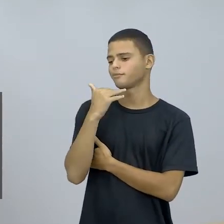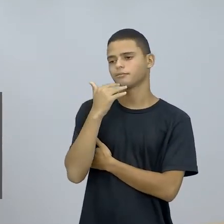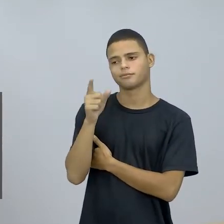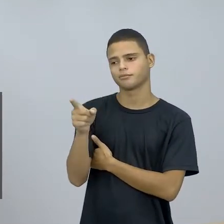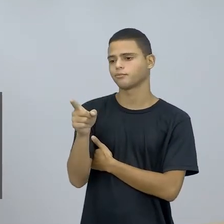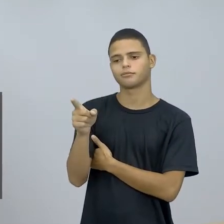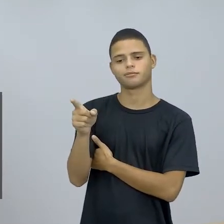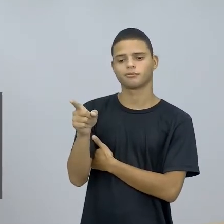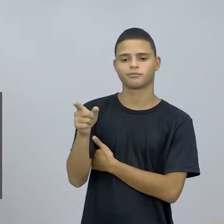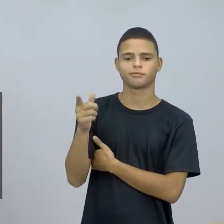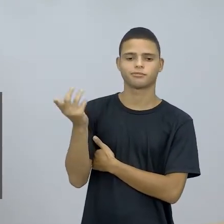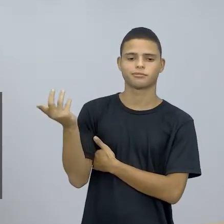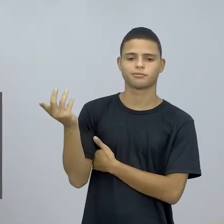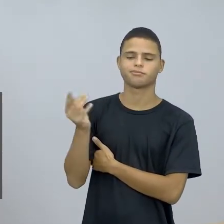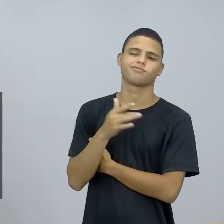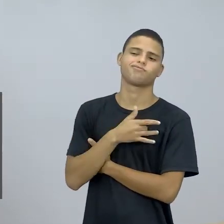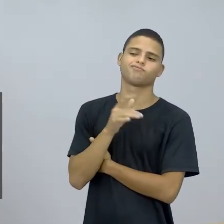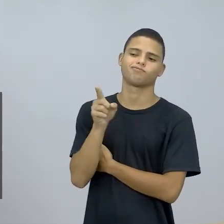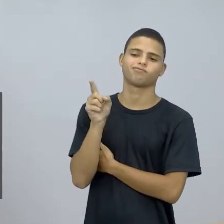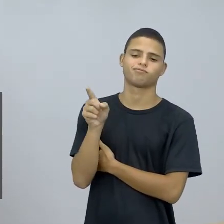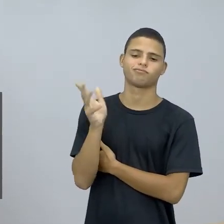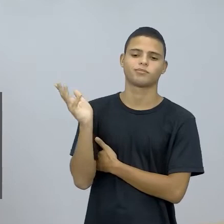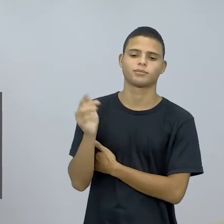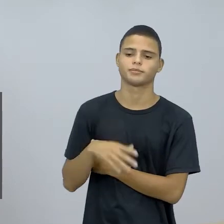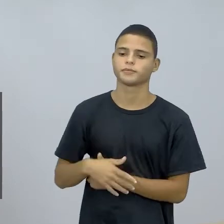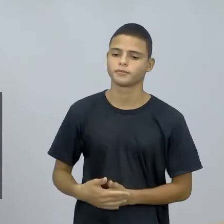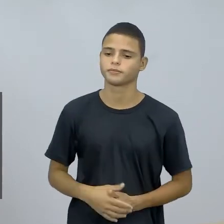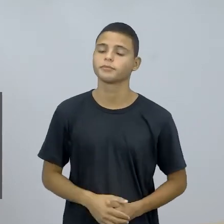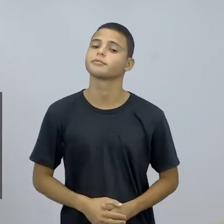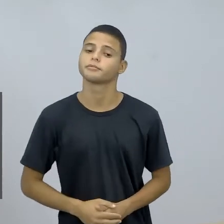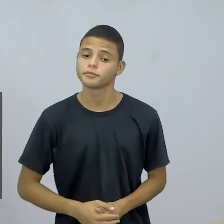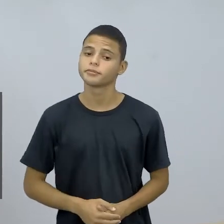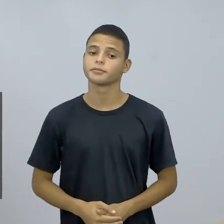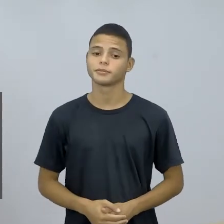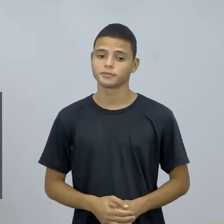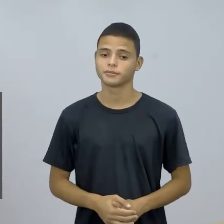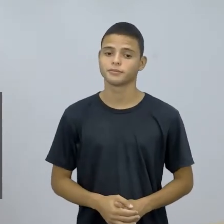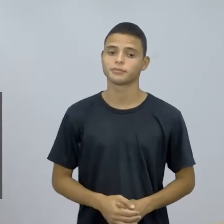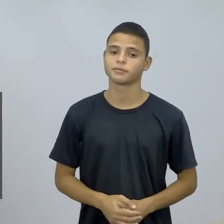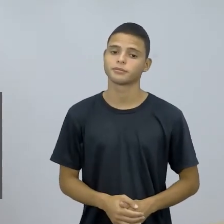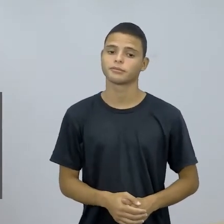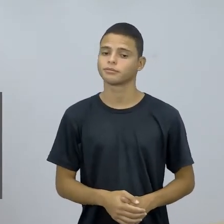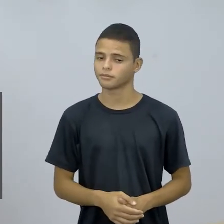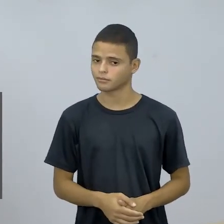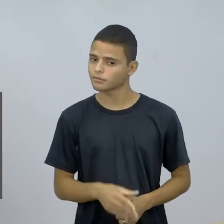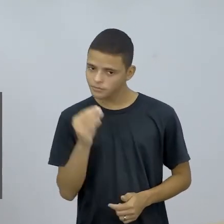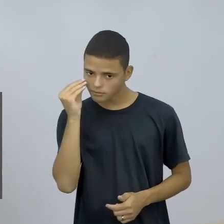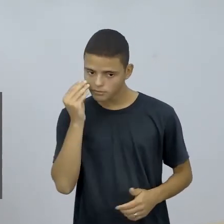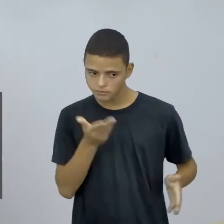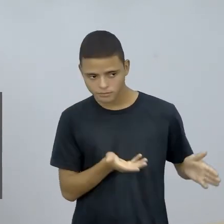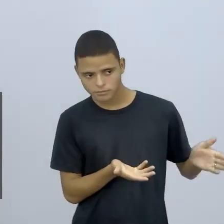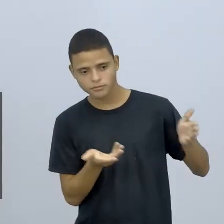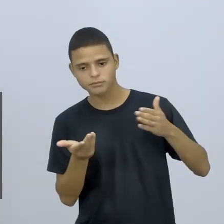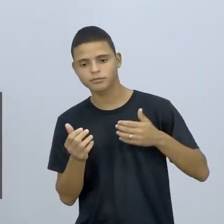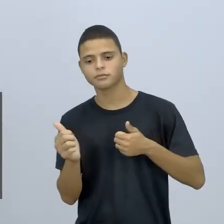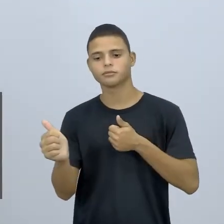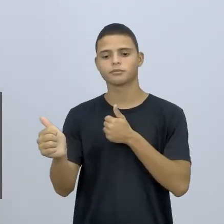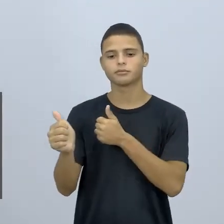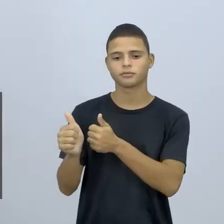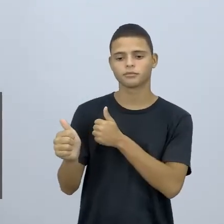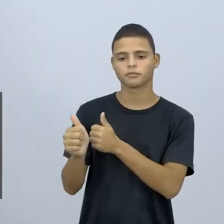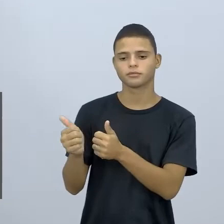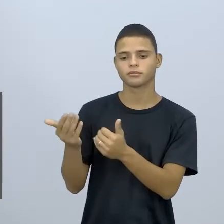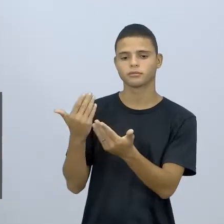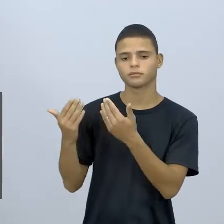aquele, ai, mas aquela. Então, que tal chegar perto? Que tal conversar? Isso é muito importante, né,